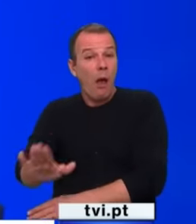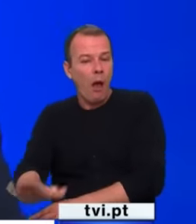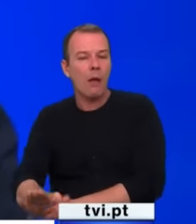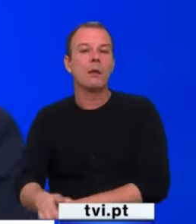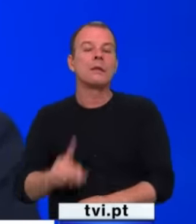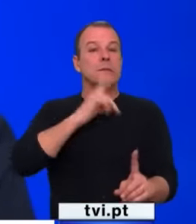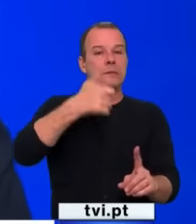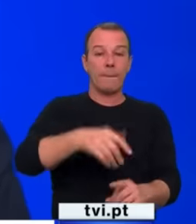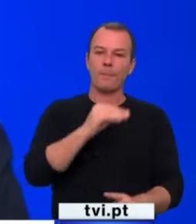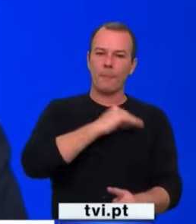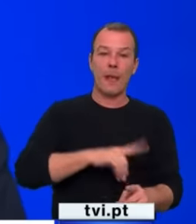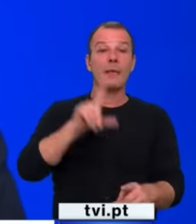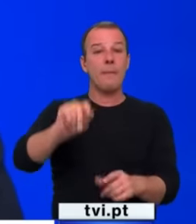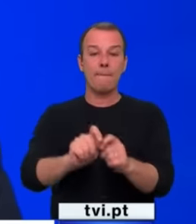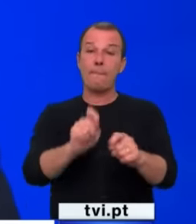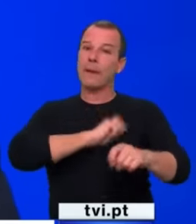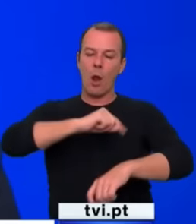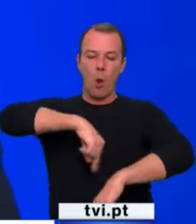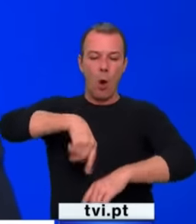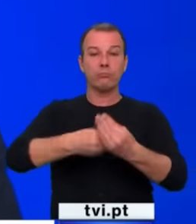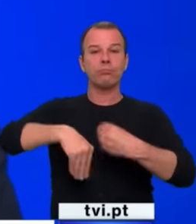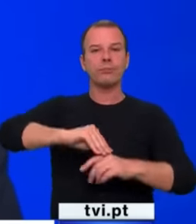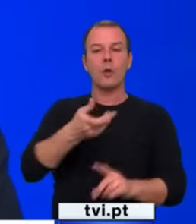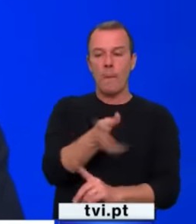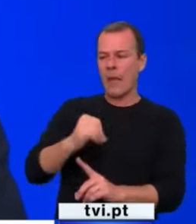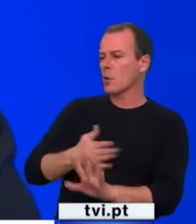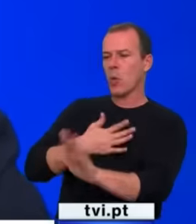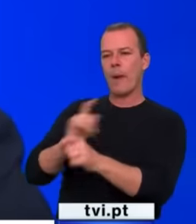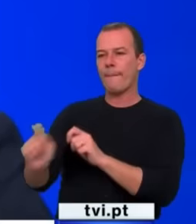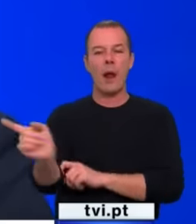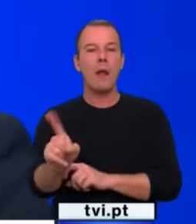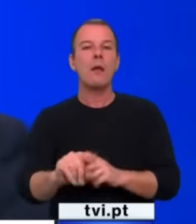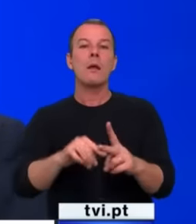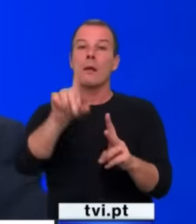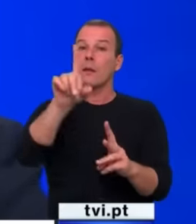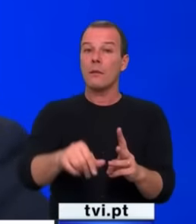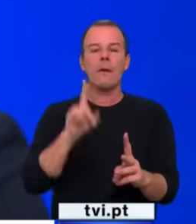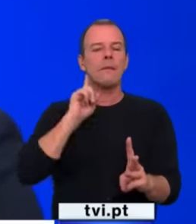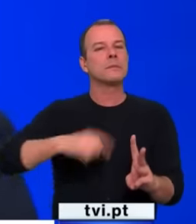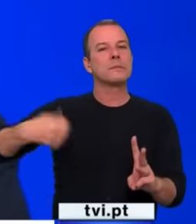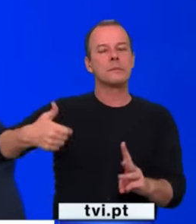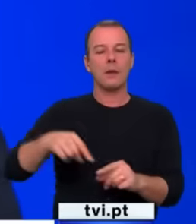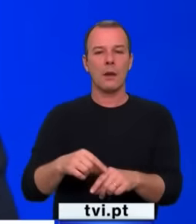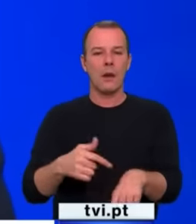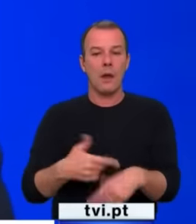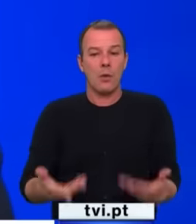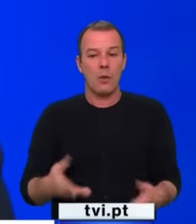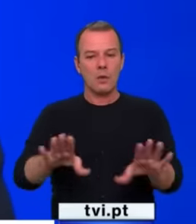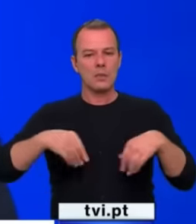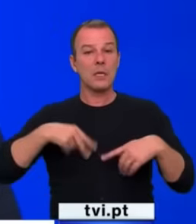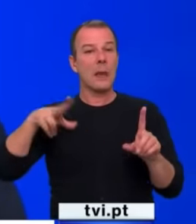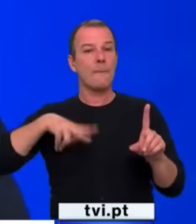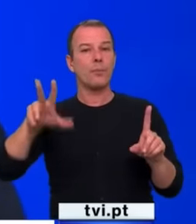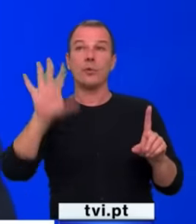o outro é o pagamento de horas extraordinárias que o PS sempre recusou a pagar, e a outra, talvez a mais importante, é que de uma vez por todas aceitemos em